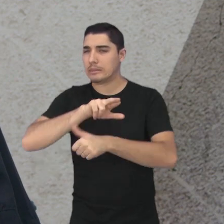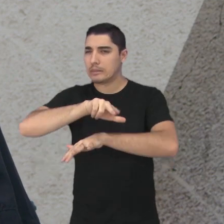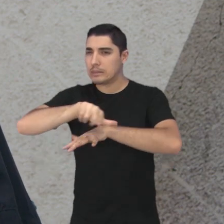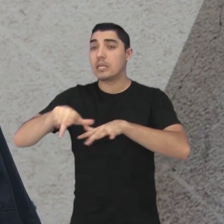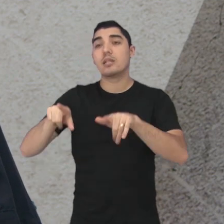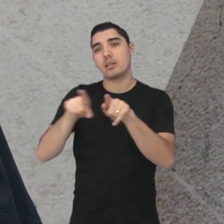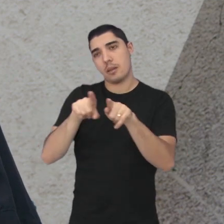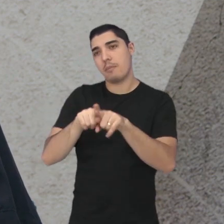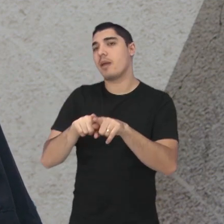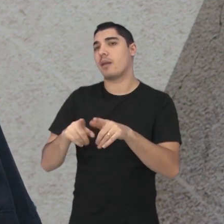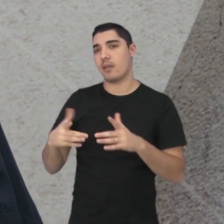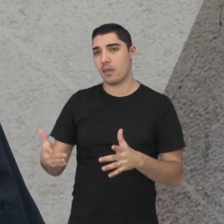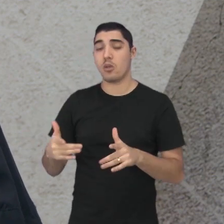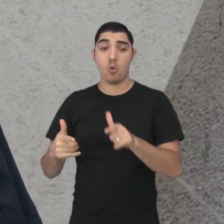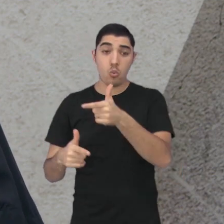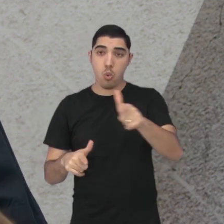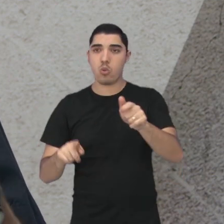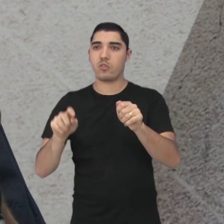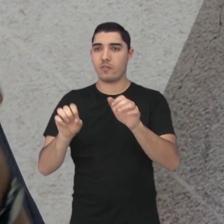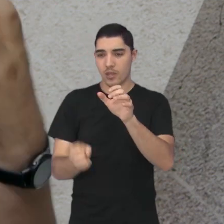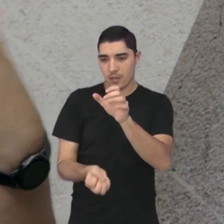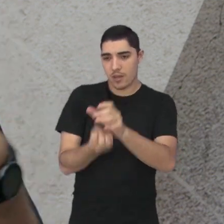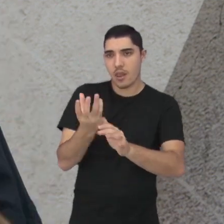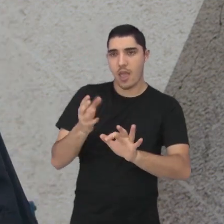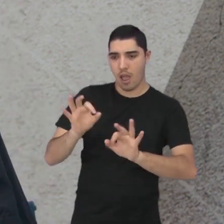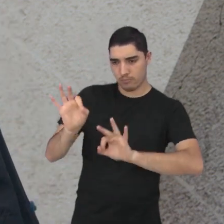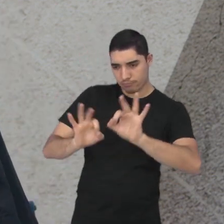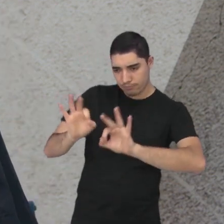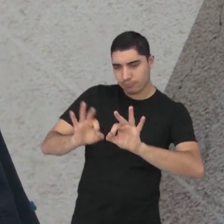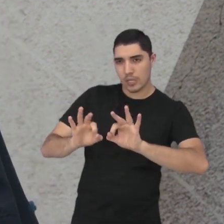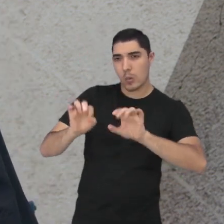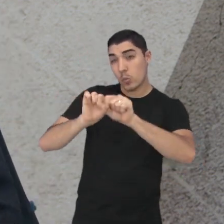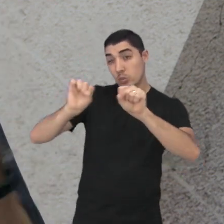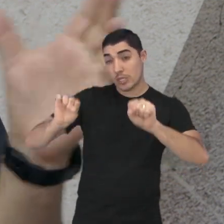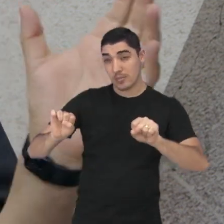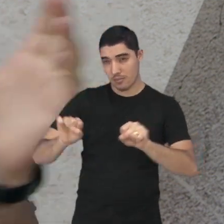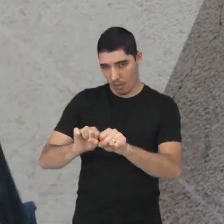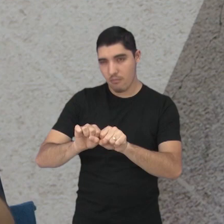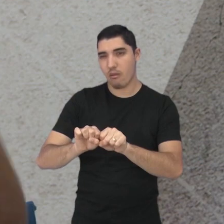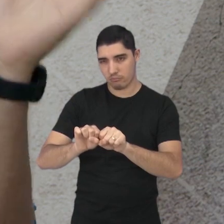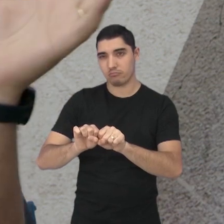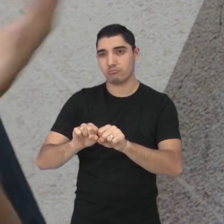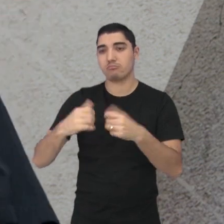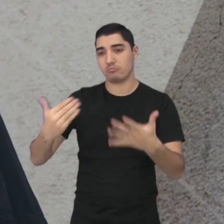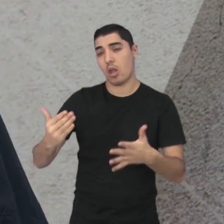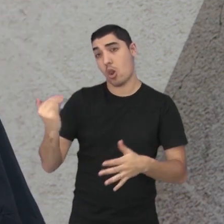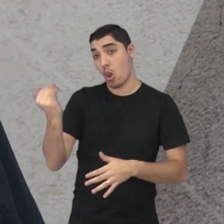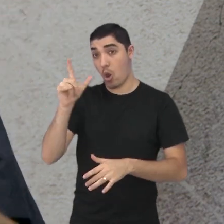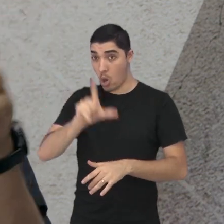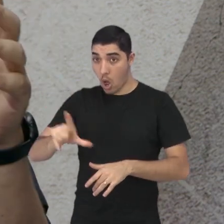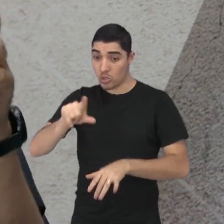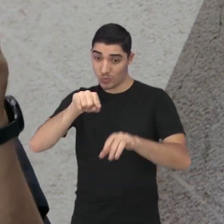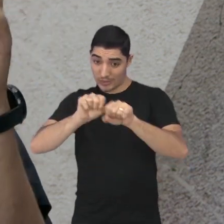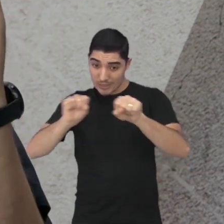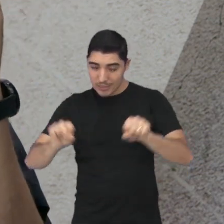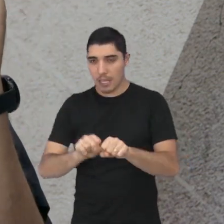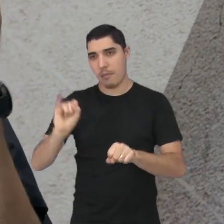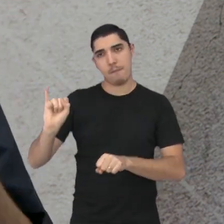não menos importante ali, os programadores que vão dar a vida no projeto, porque aí não adianta você ter toda essa arte se você não tiver a parte